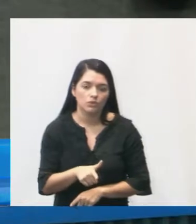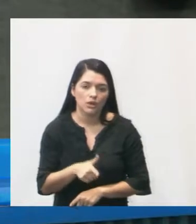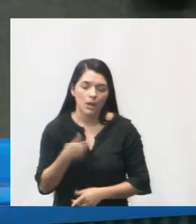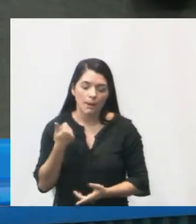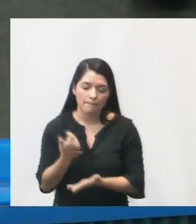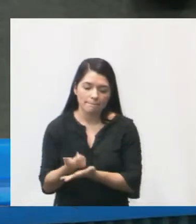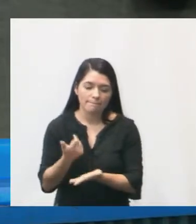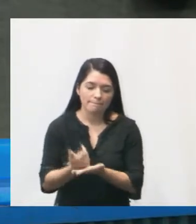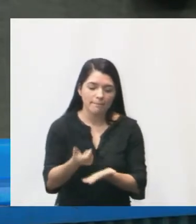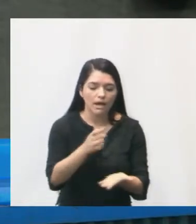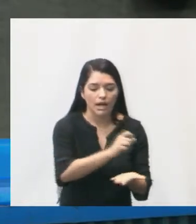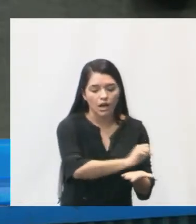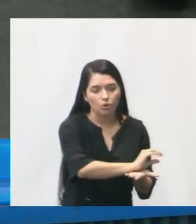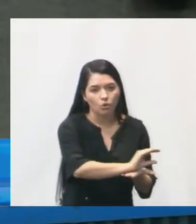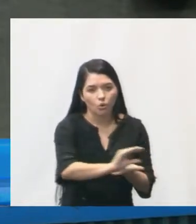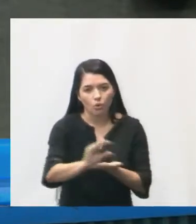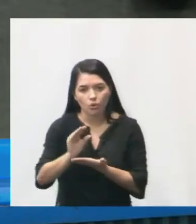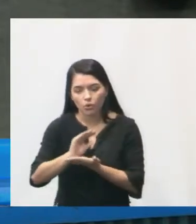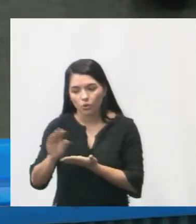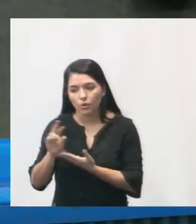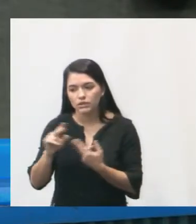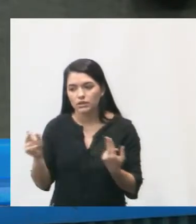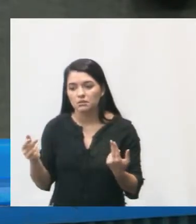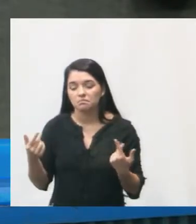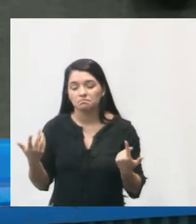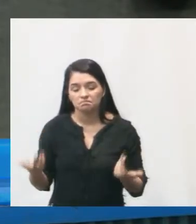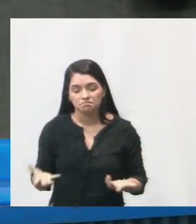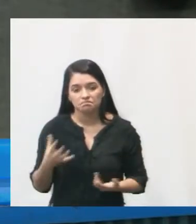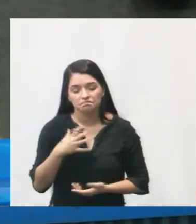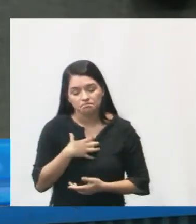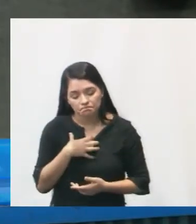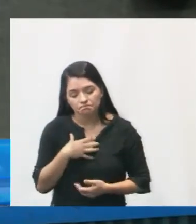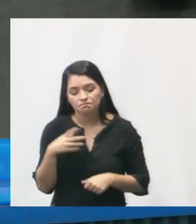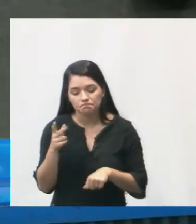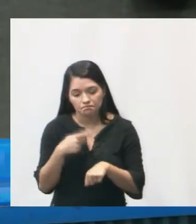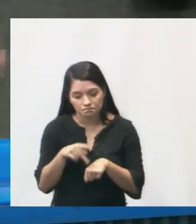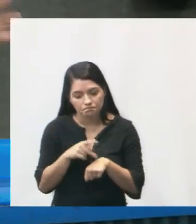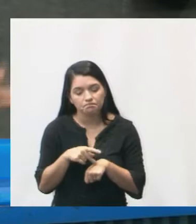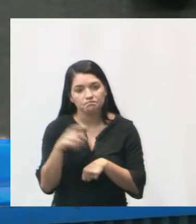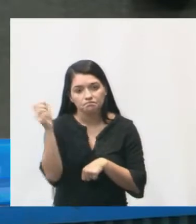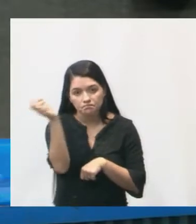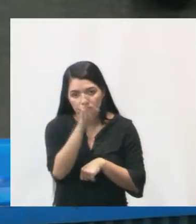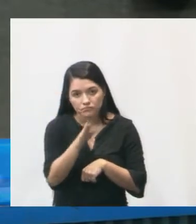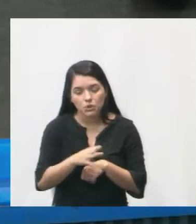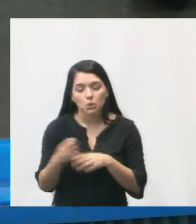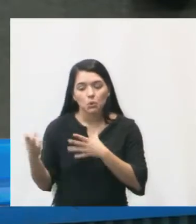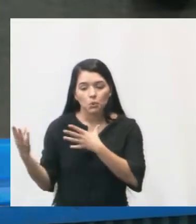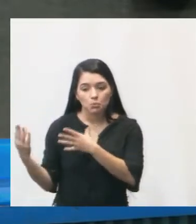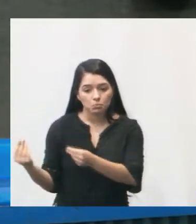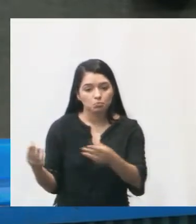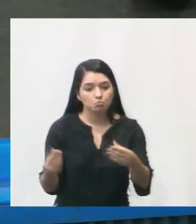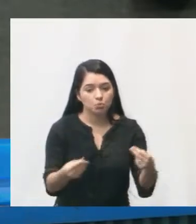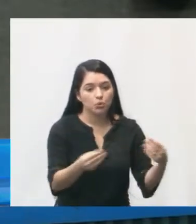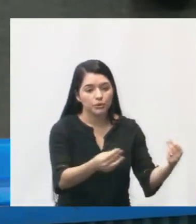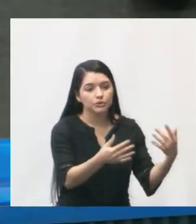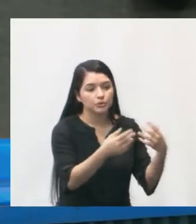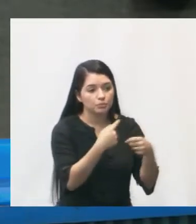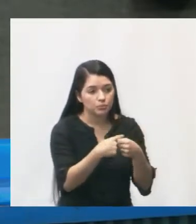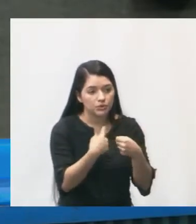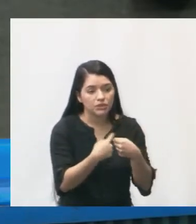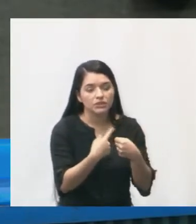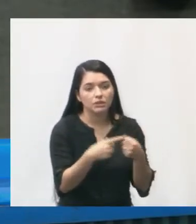Infelizmente, vereador Luiz Paulo Amorim, no nosso país muitos municípios caíram, não conseguiram manter.